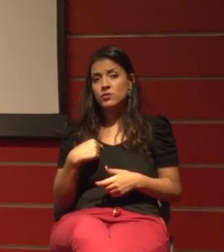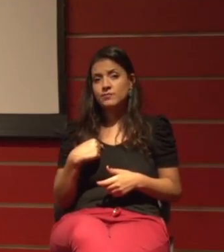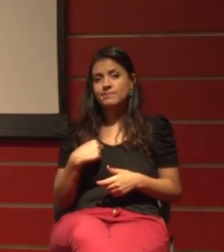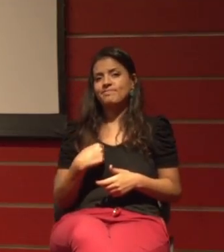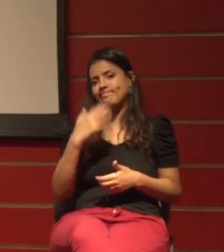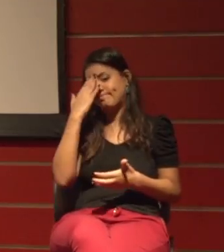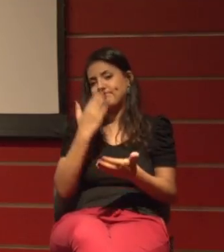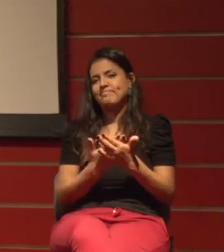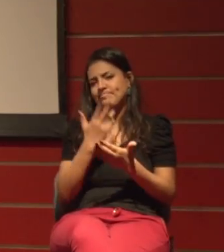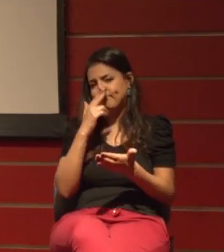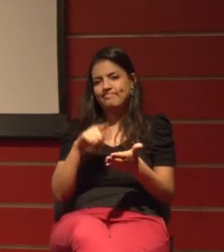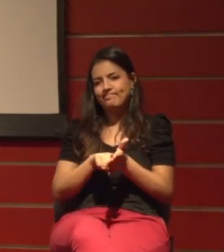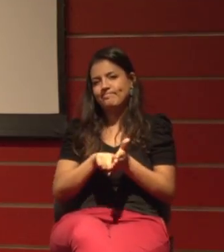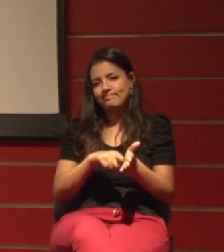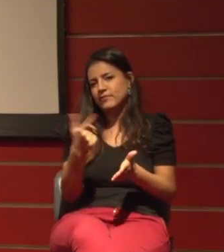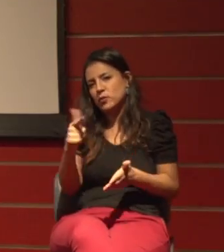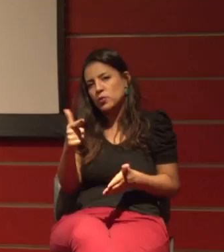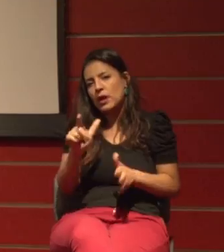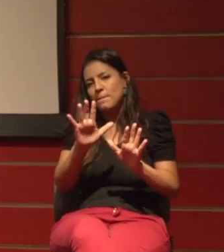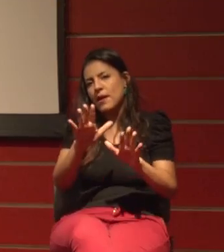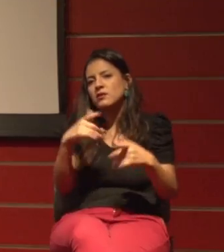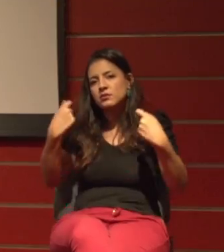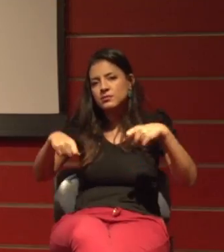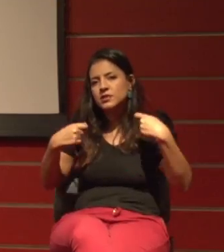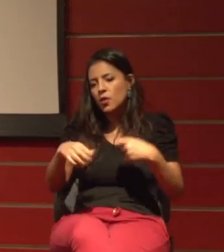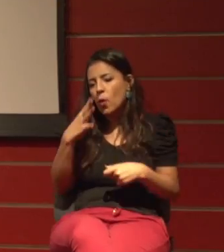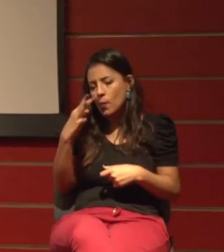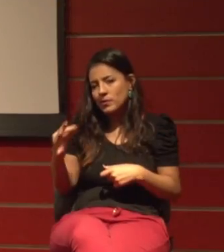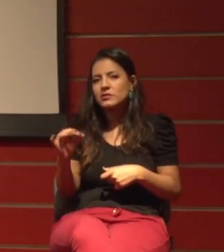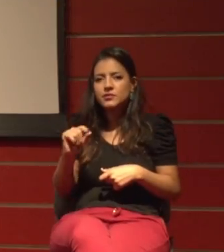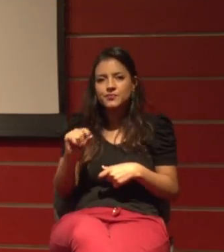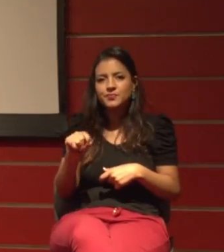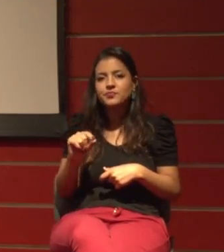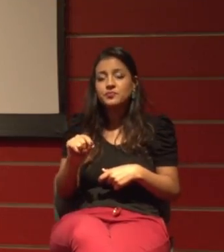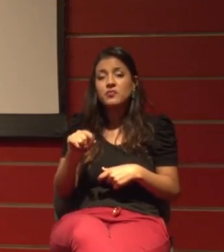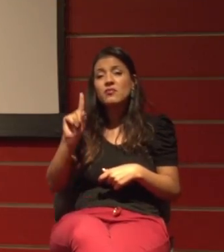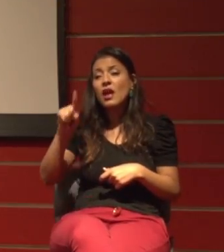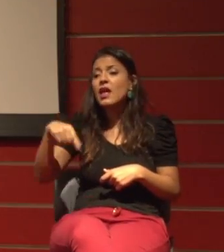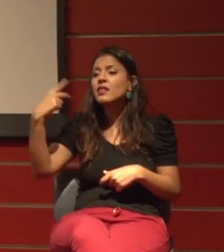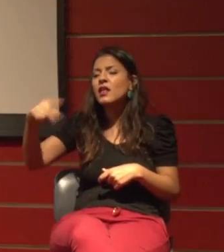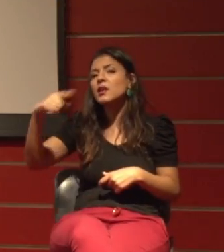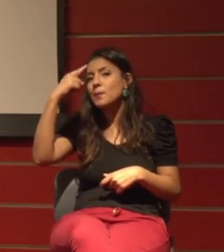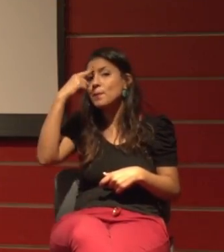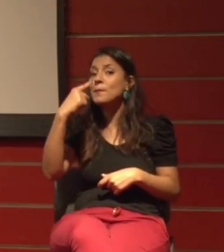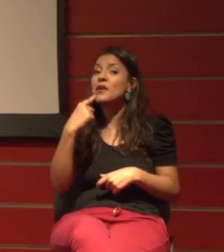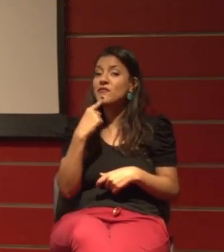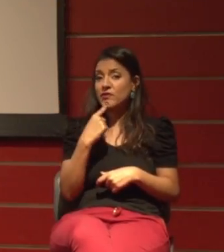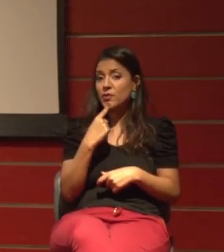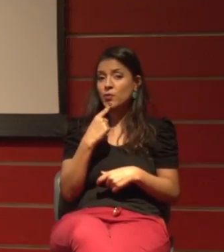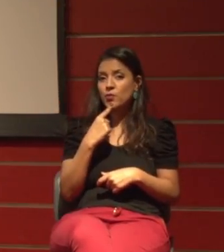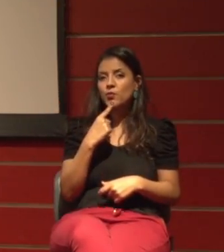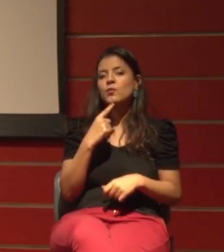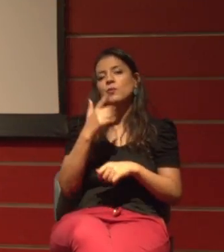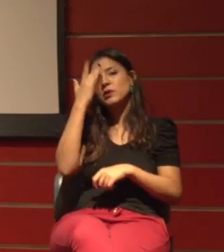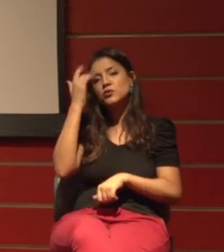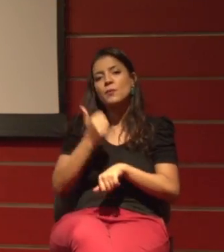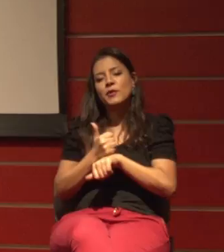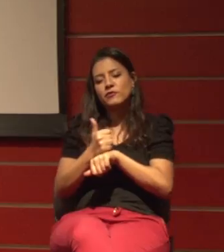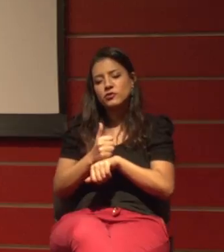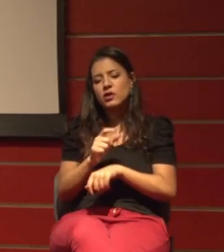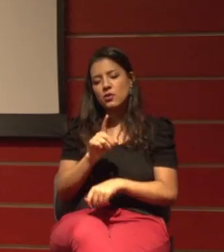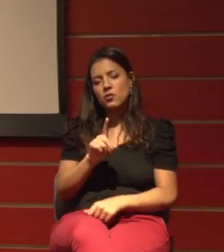nenhuma pesquisa mas eu acho que basta observar né que é a pesquisa que é o perfil de dramaturgos e de roteiristas